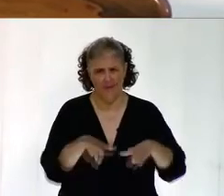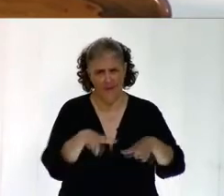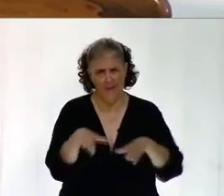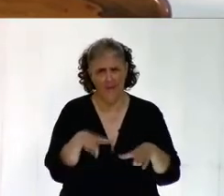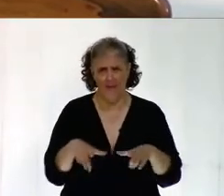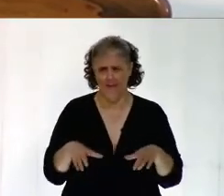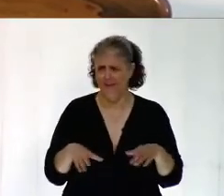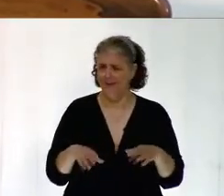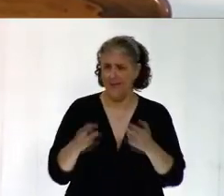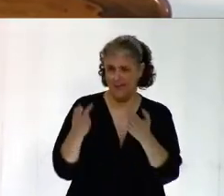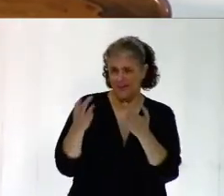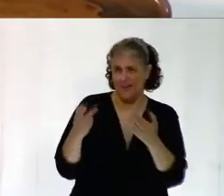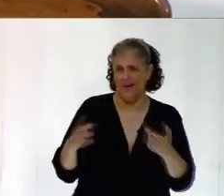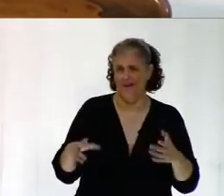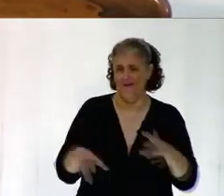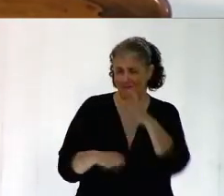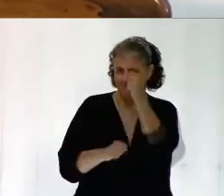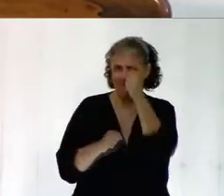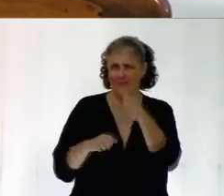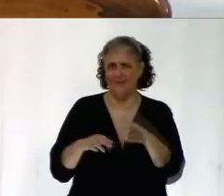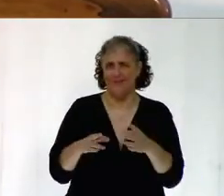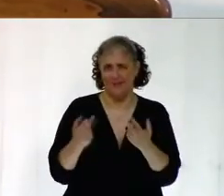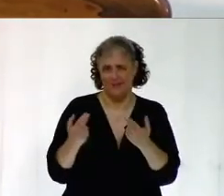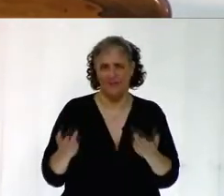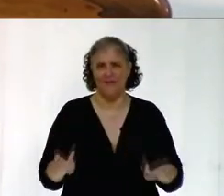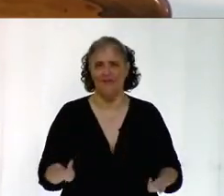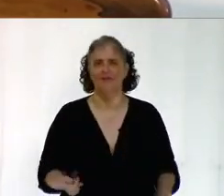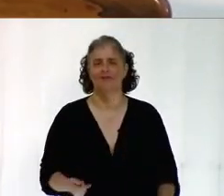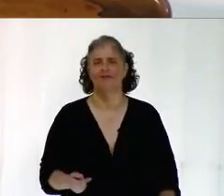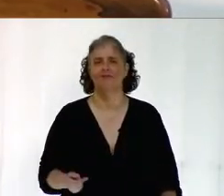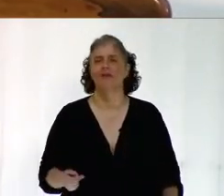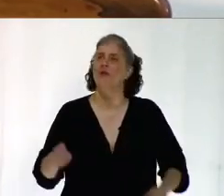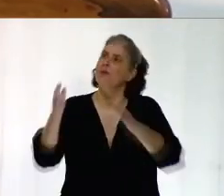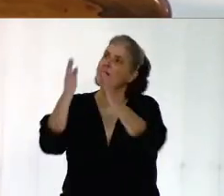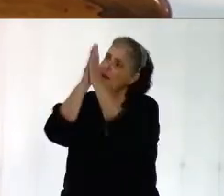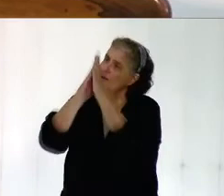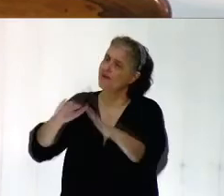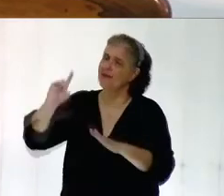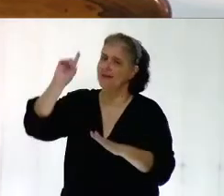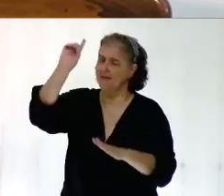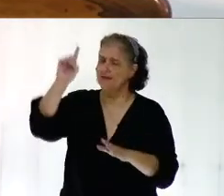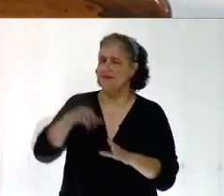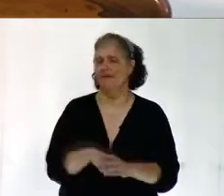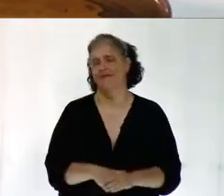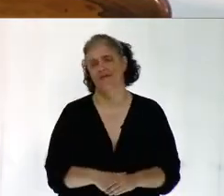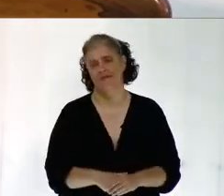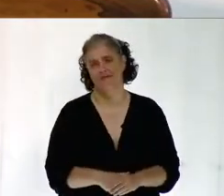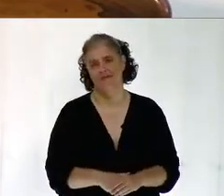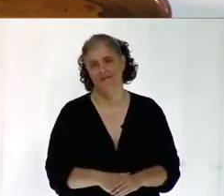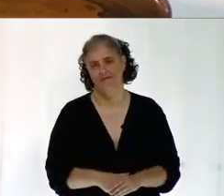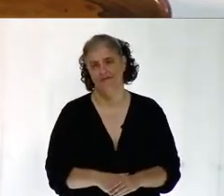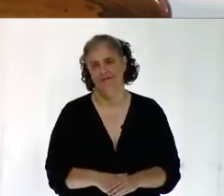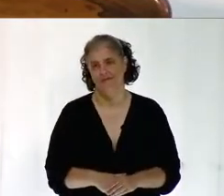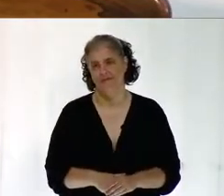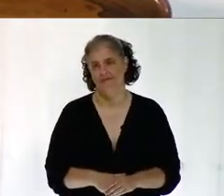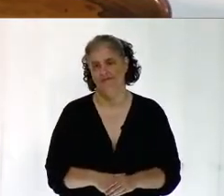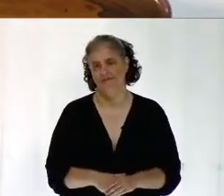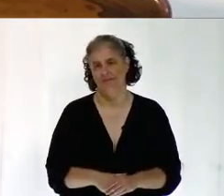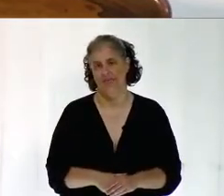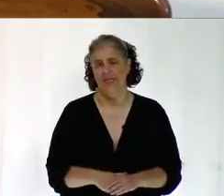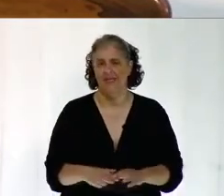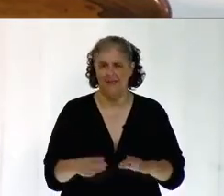será que estaremos fazendo que estamos fazendo se não tivesse um ídolo no meio chamado mamom